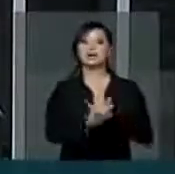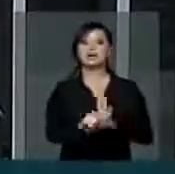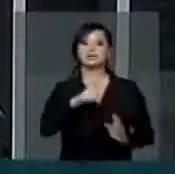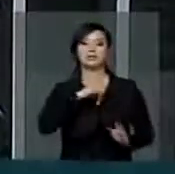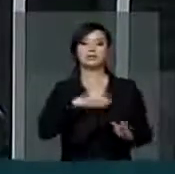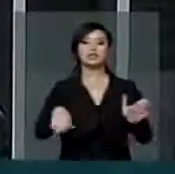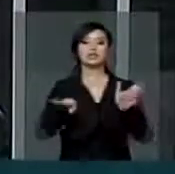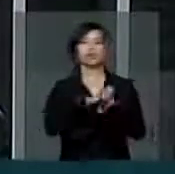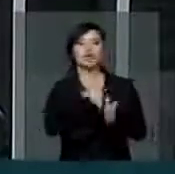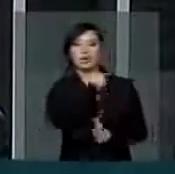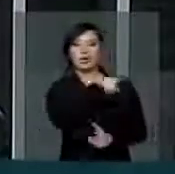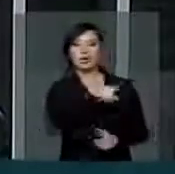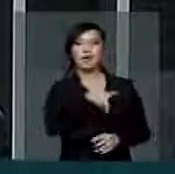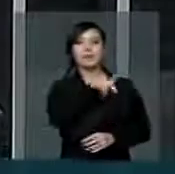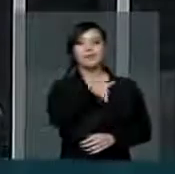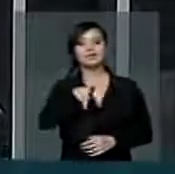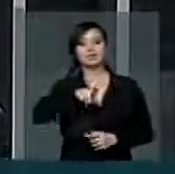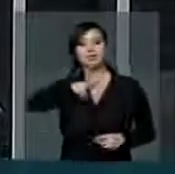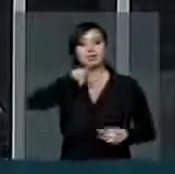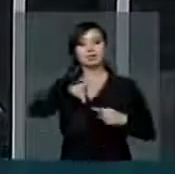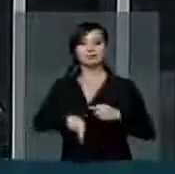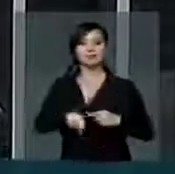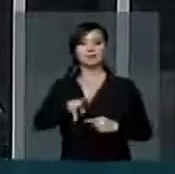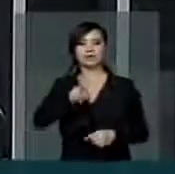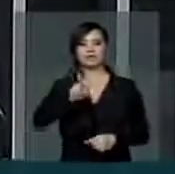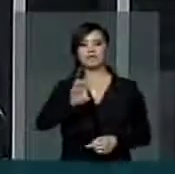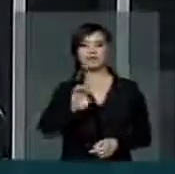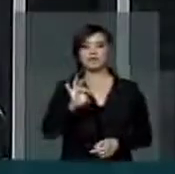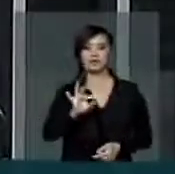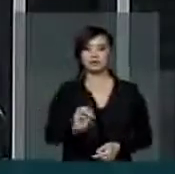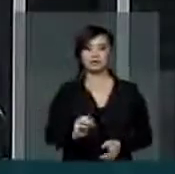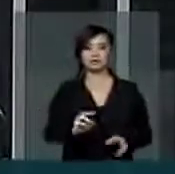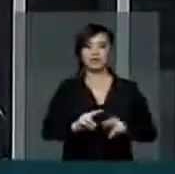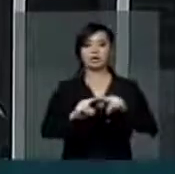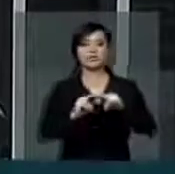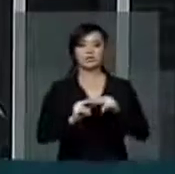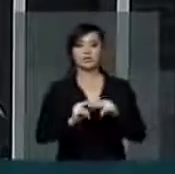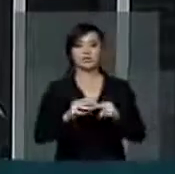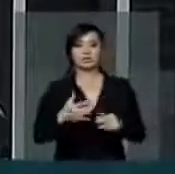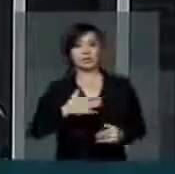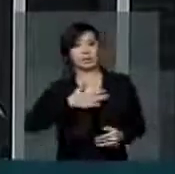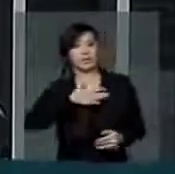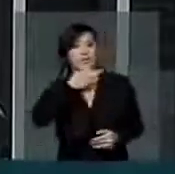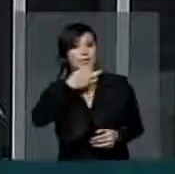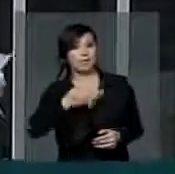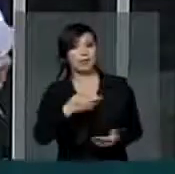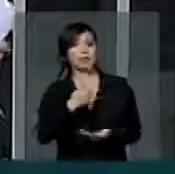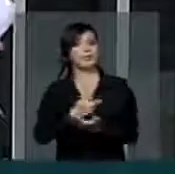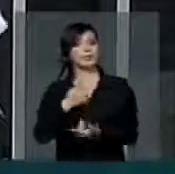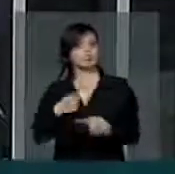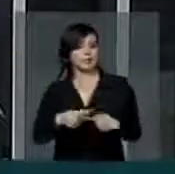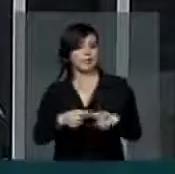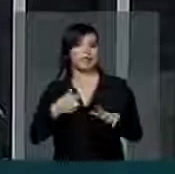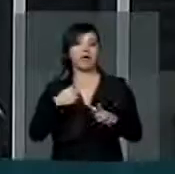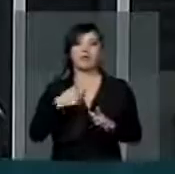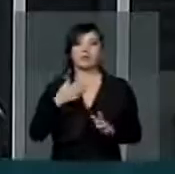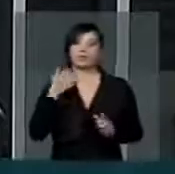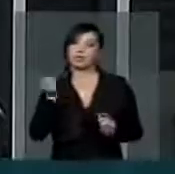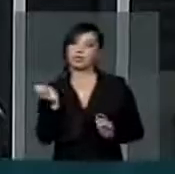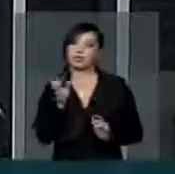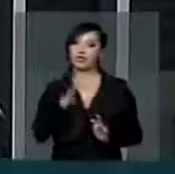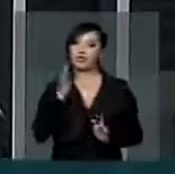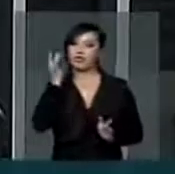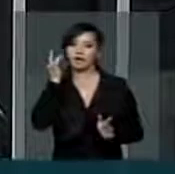opinião, como eu sou novo na casa, é o primeiro mandato, eu não sei o que